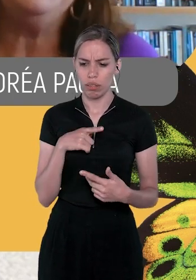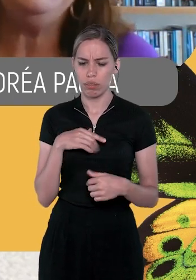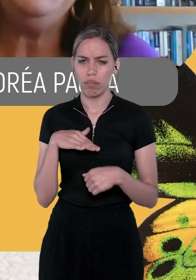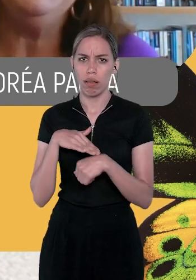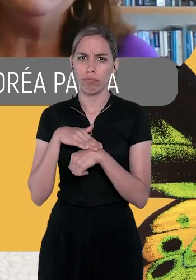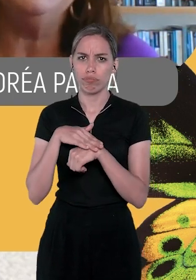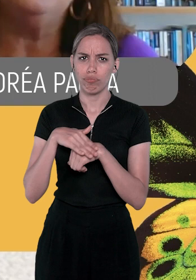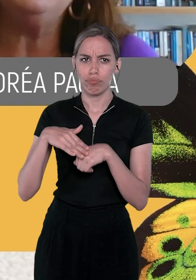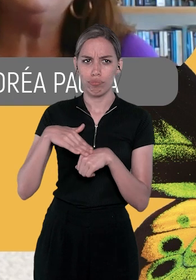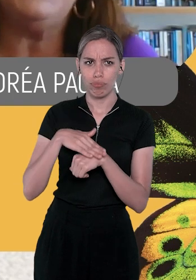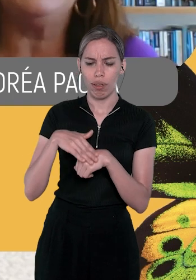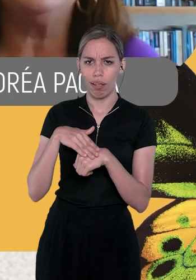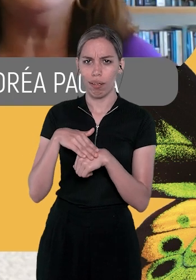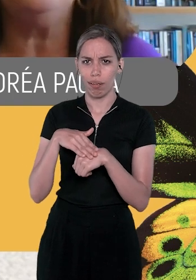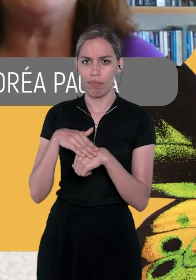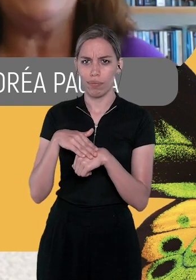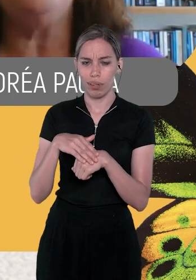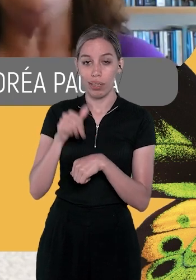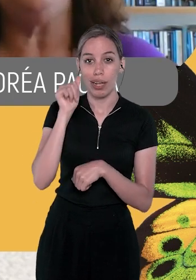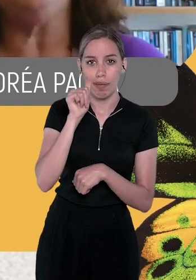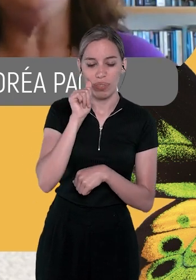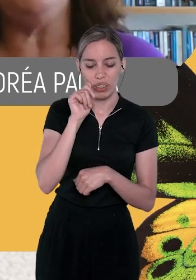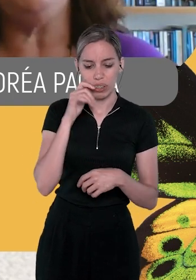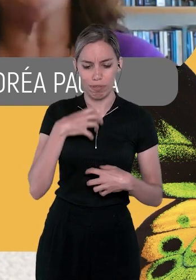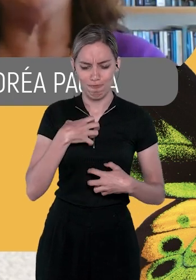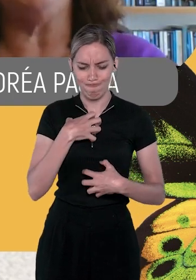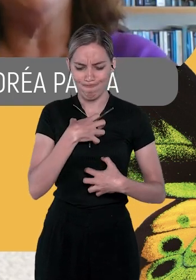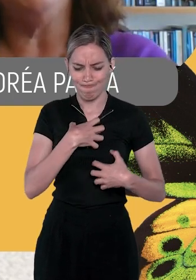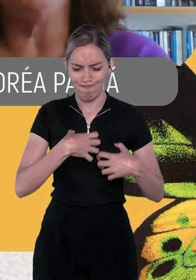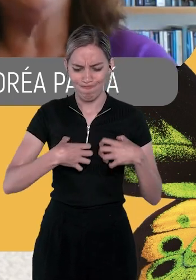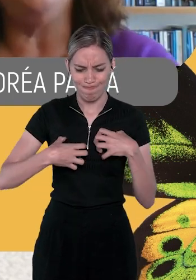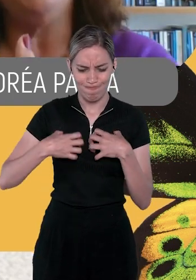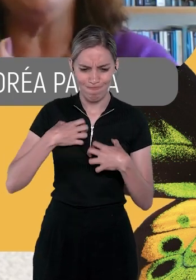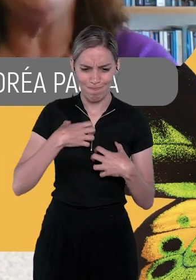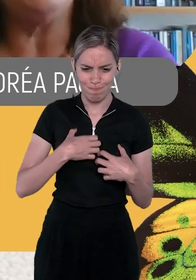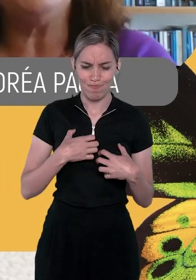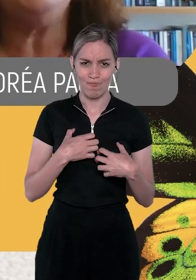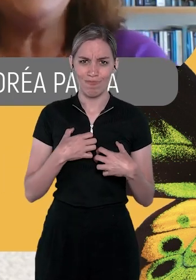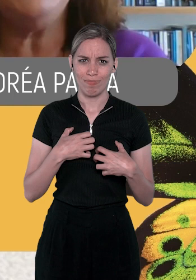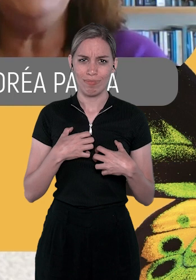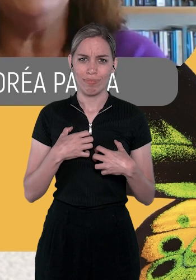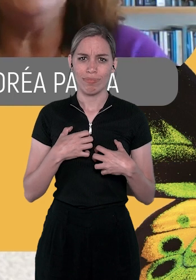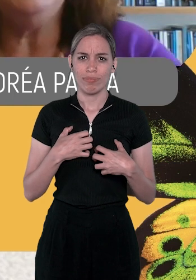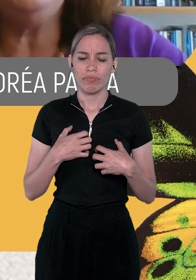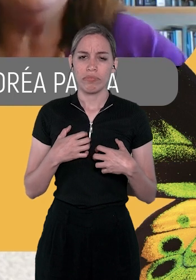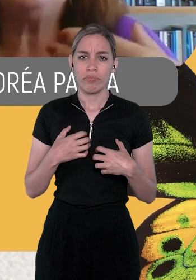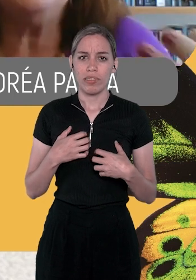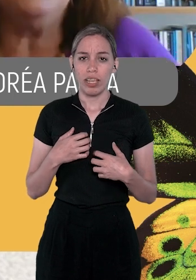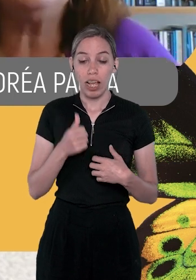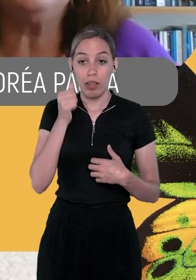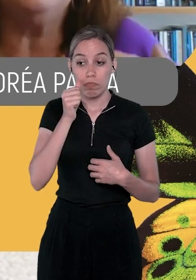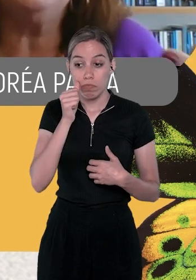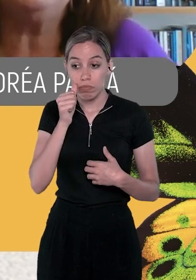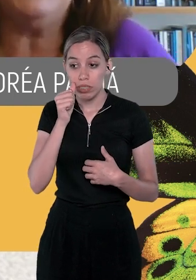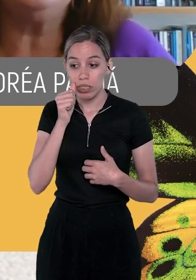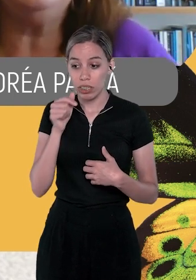dessa menina angustiada que não cabe no ambiente no qual ela crescia, e que é ansiosa,